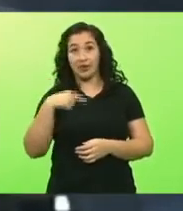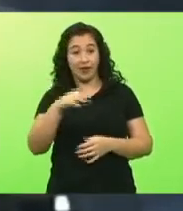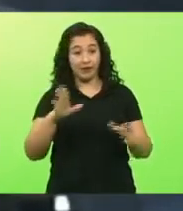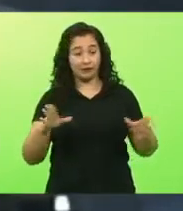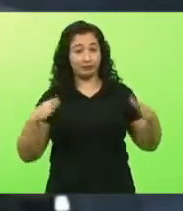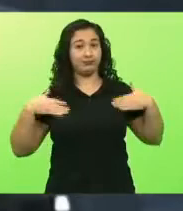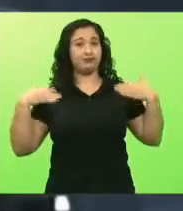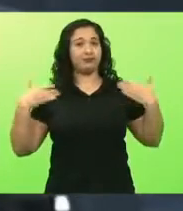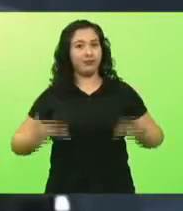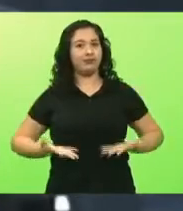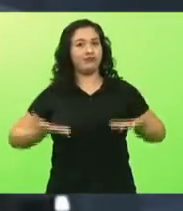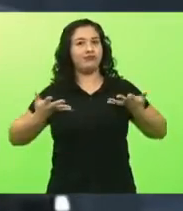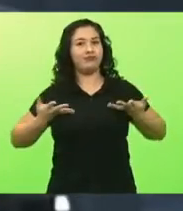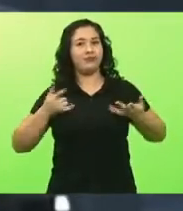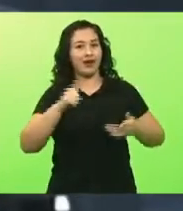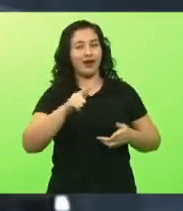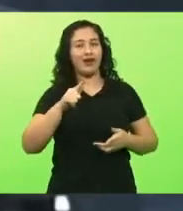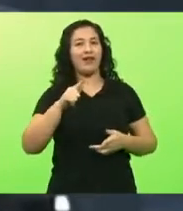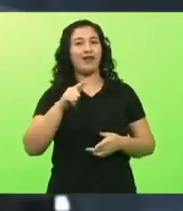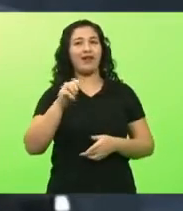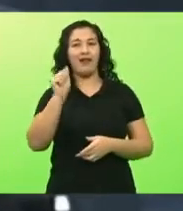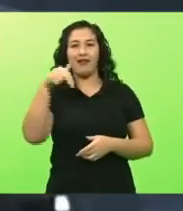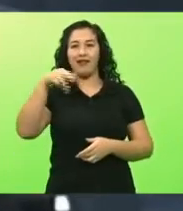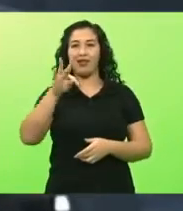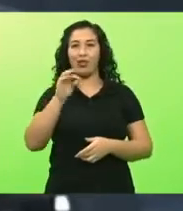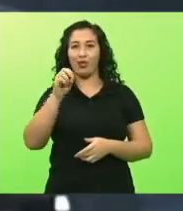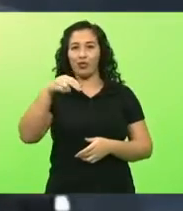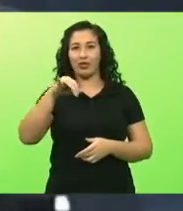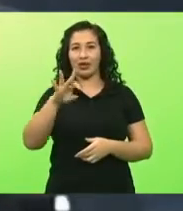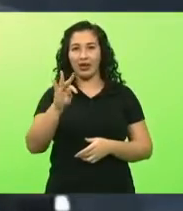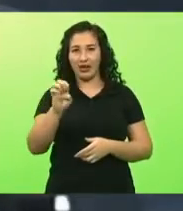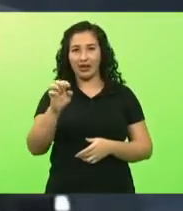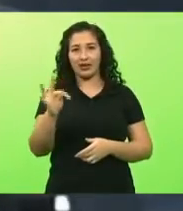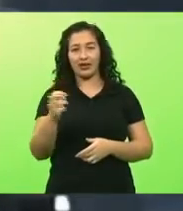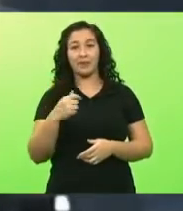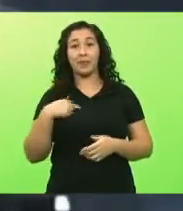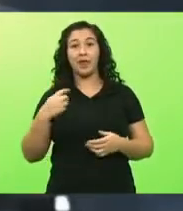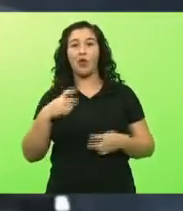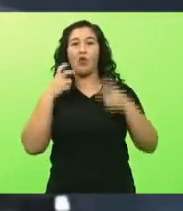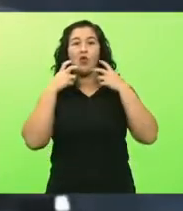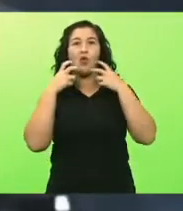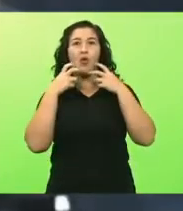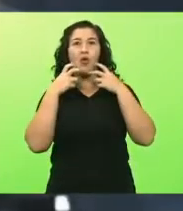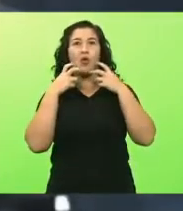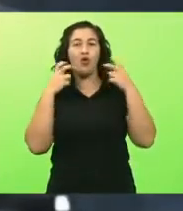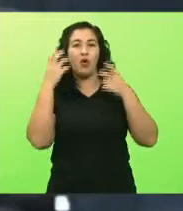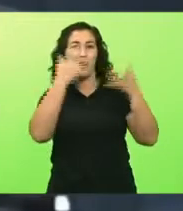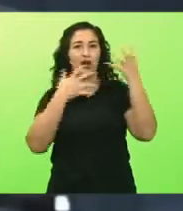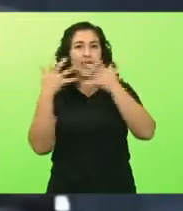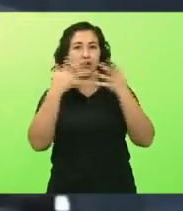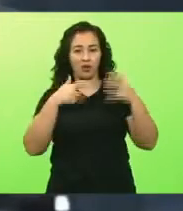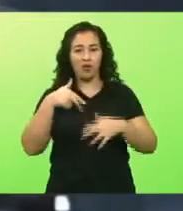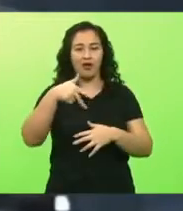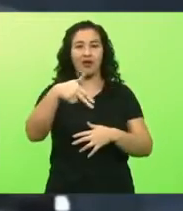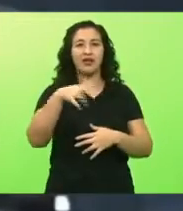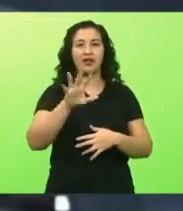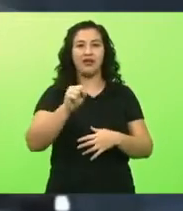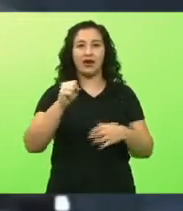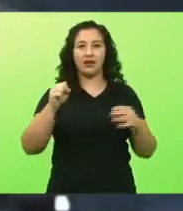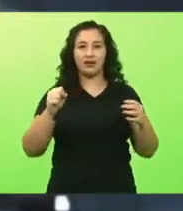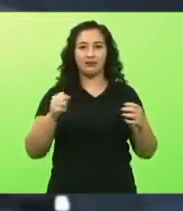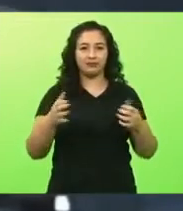A pele arrepiou ao entoar. Anda, vai juntar os farrapos, ensinar